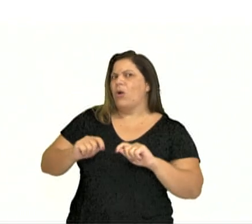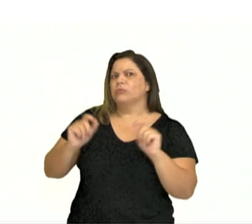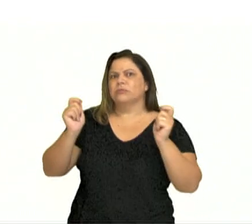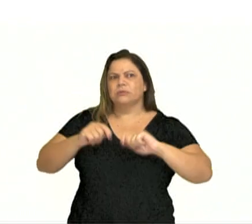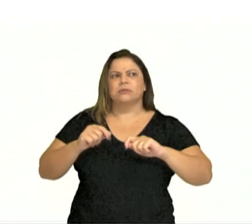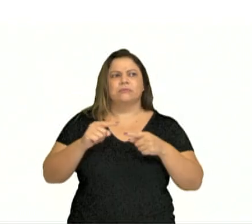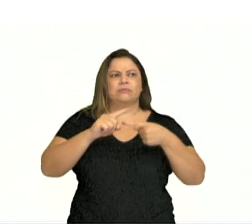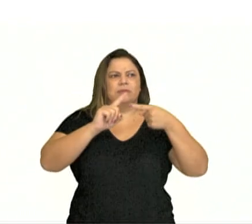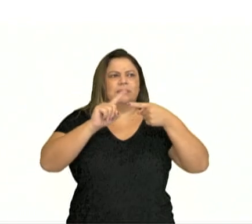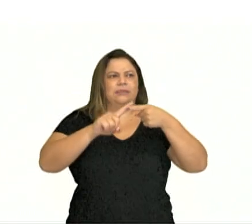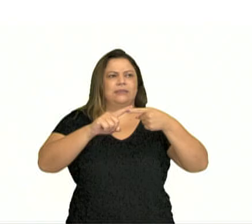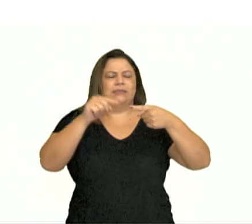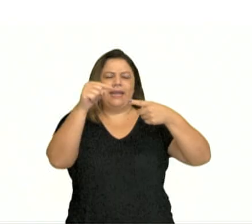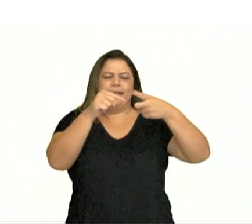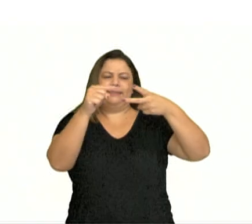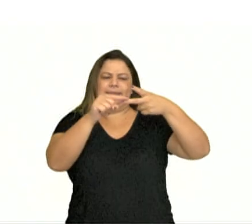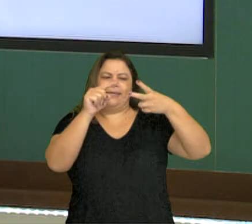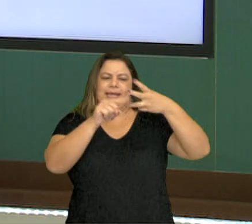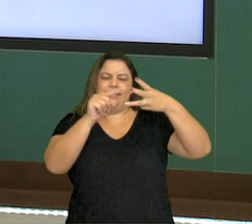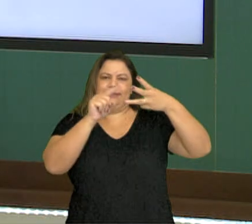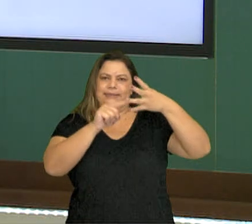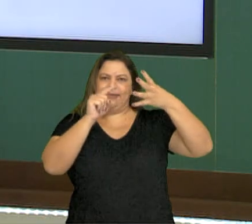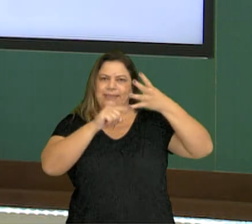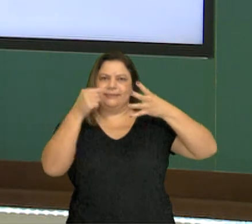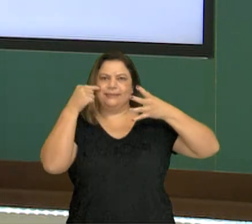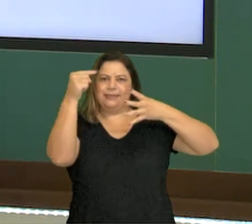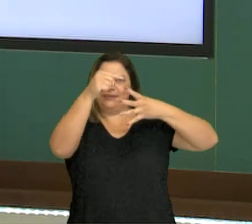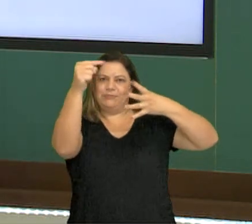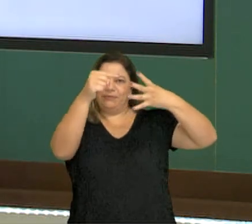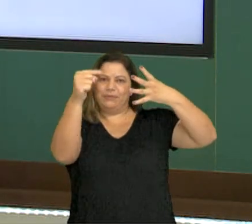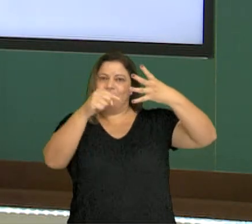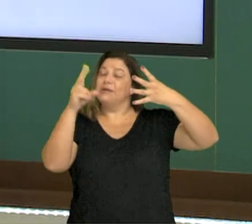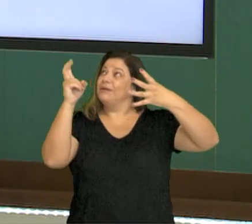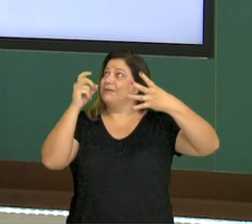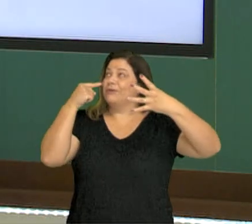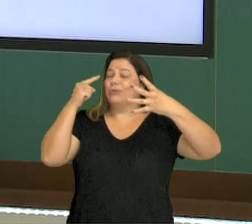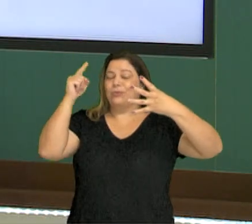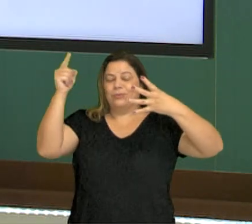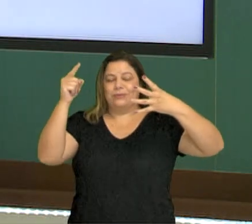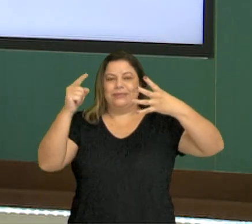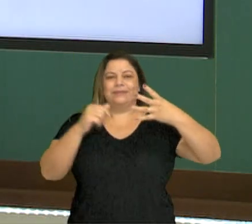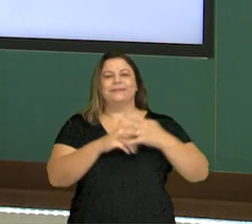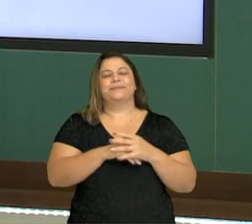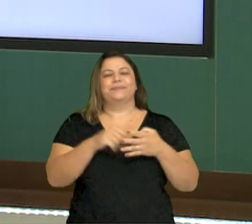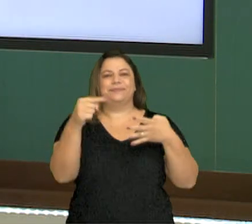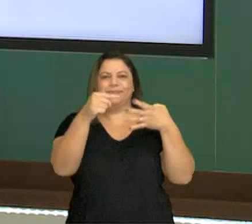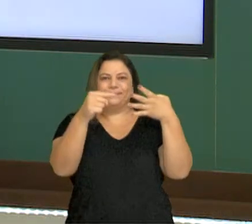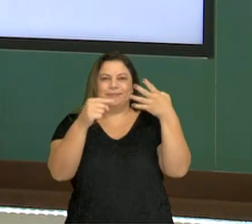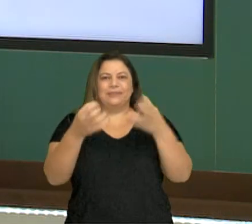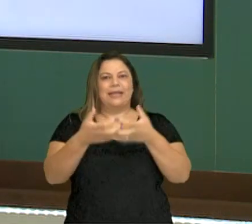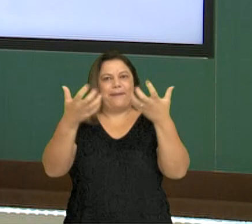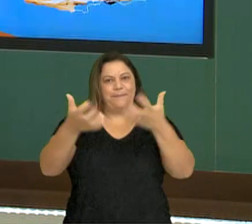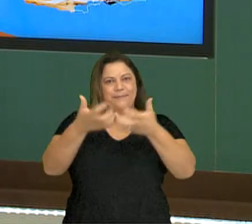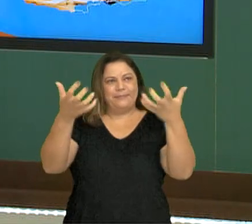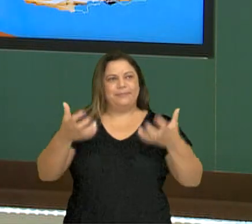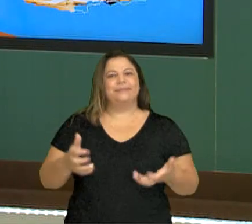de revestimento, de sustentação, de condução e de crescimento dessa planta.